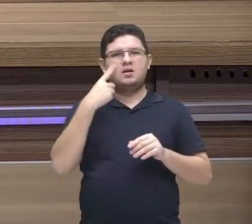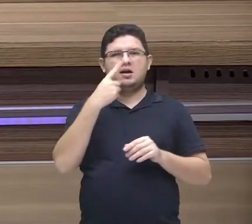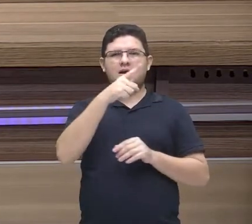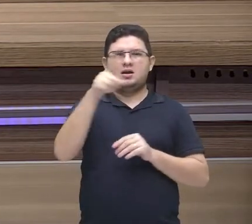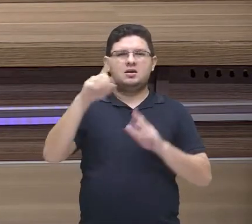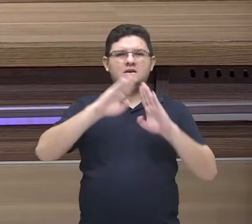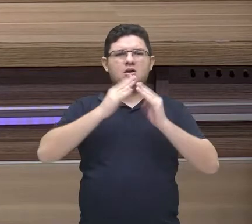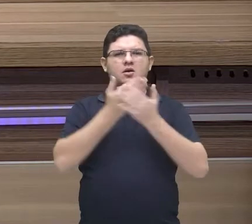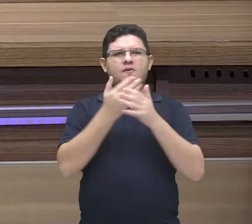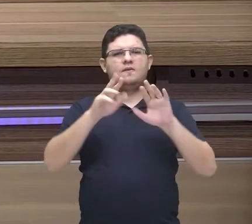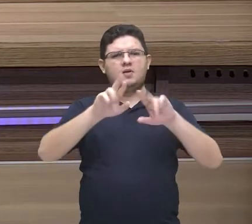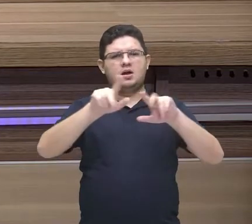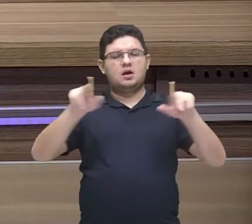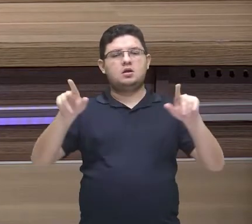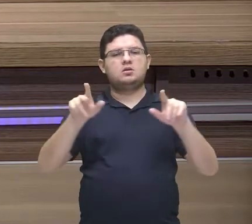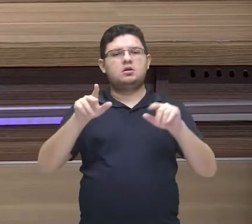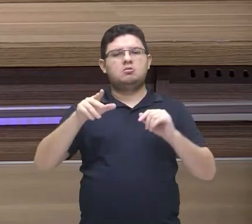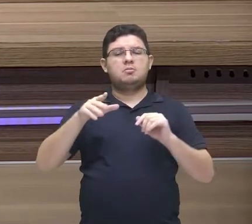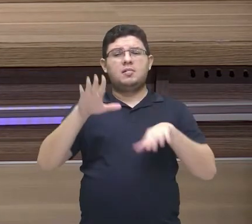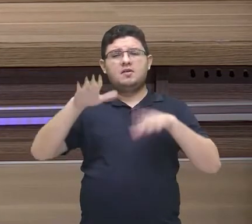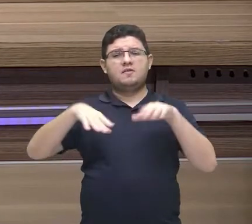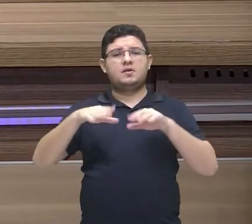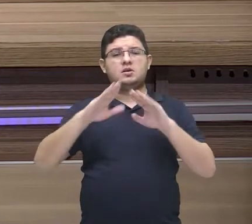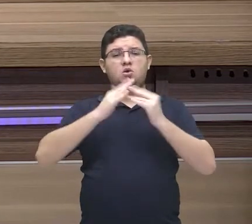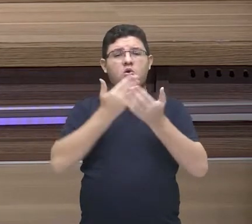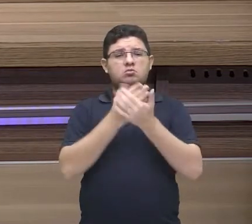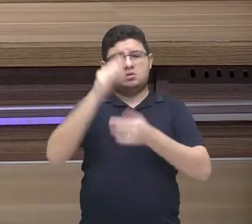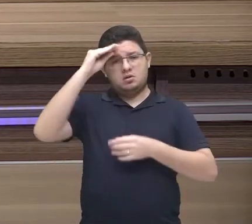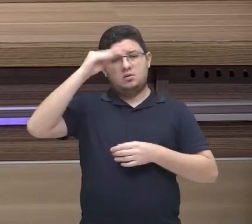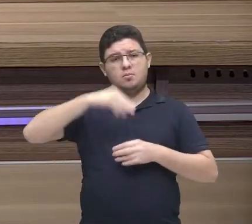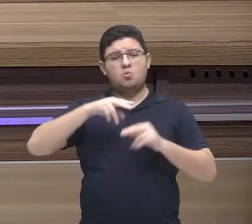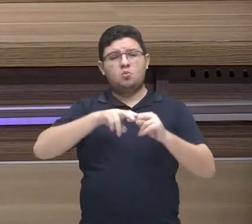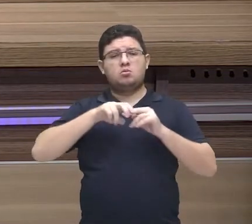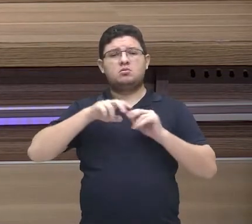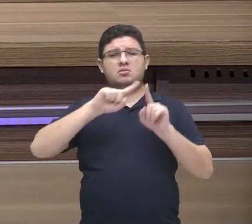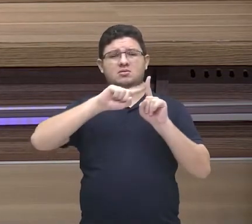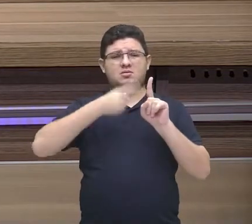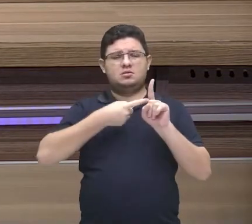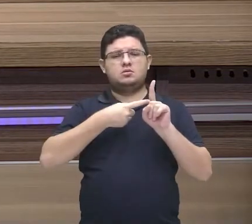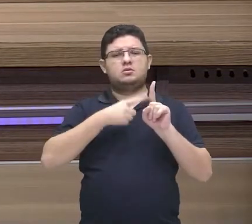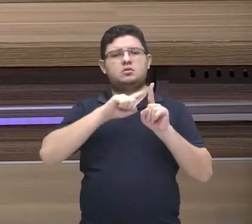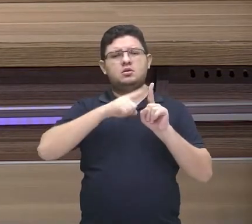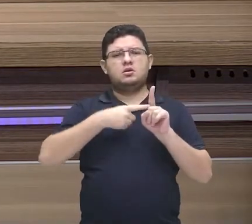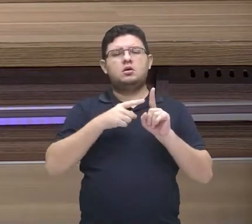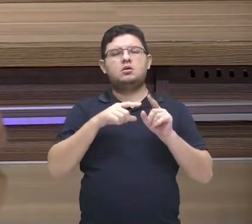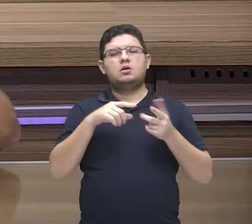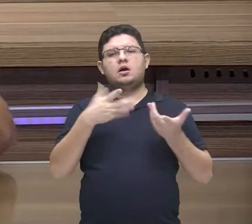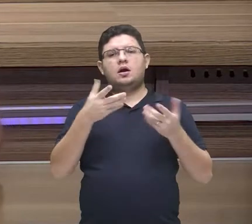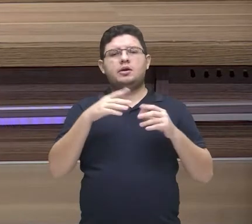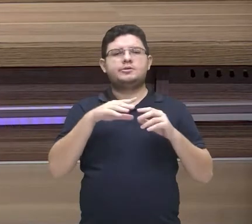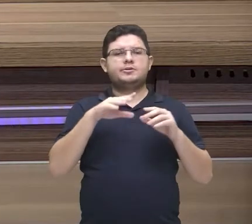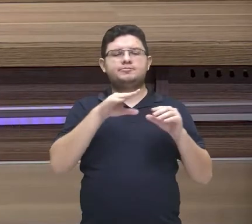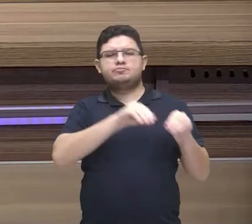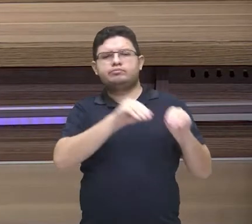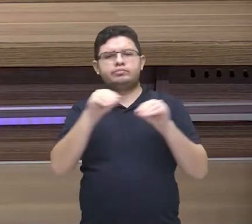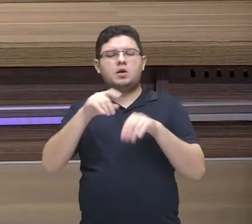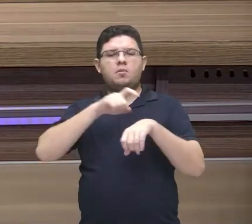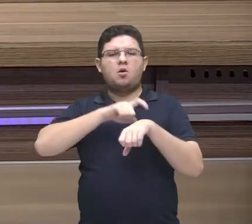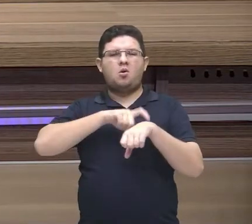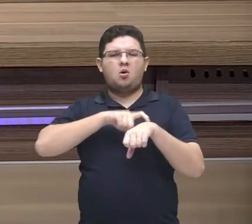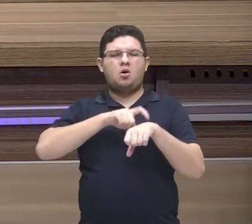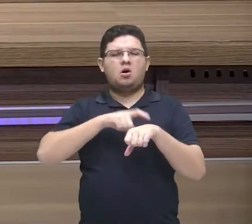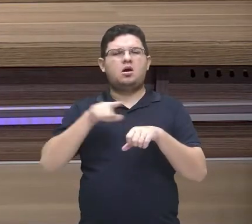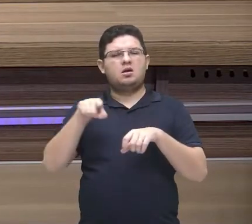deixam de frequentar aquela turma porque ficaram grávidas, né? Aí elas mudam de turno, perdem, enfim, é um